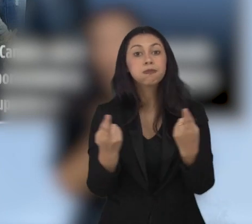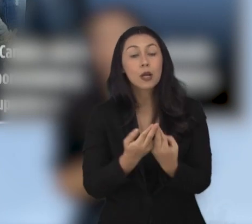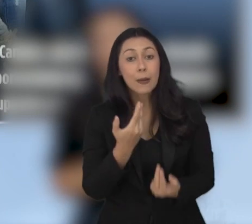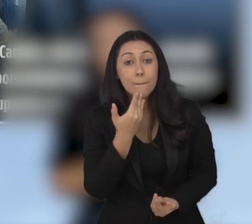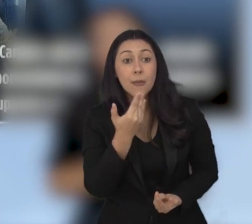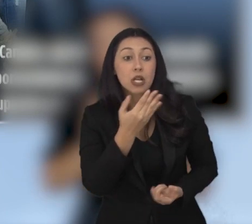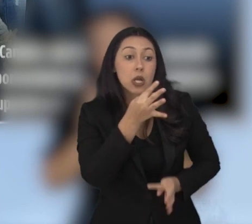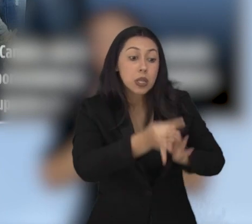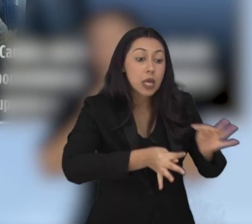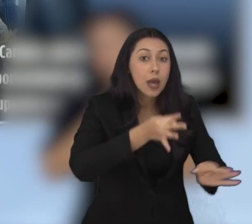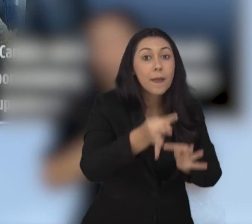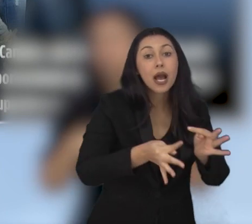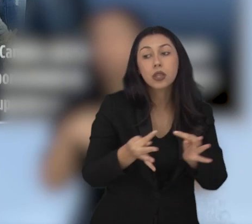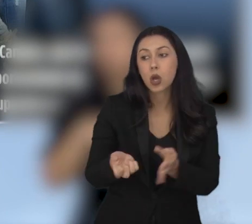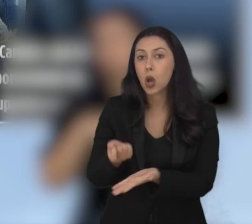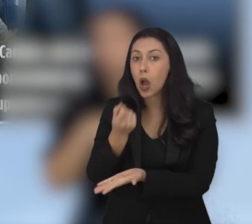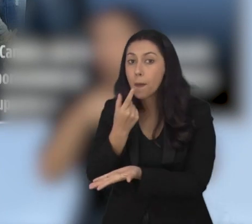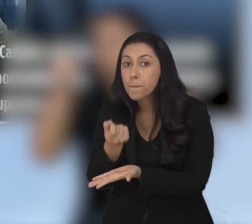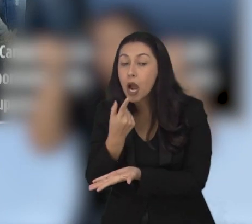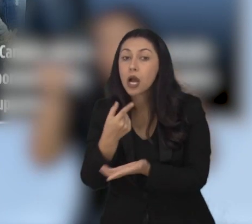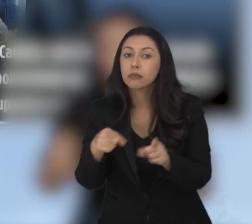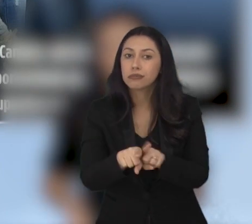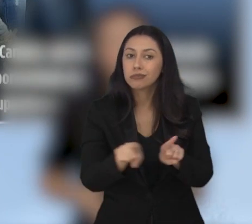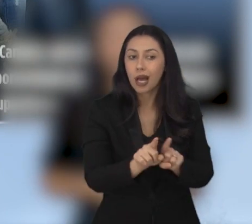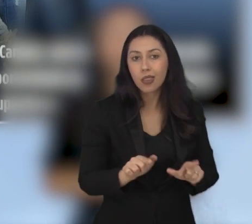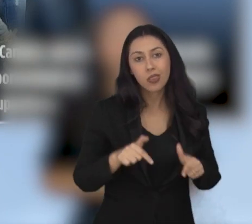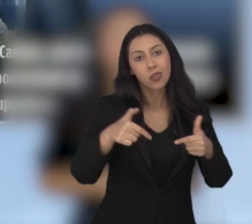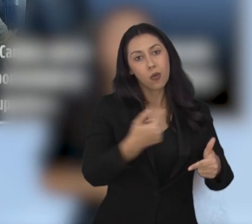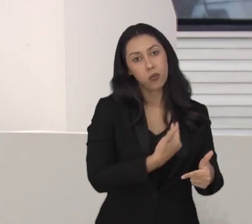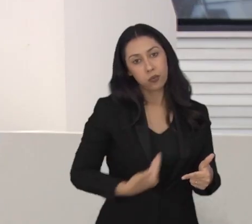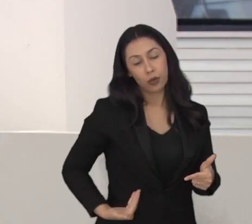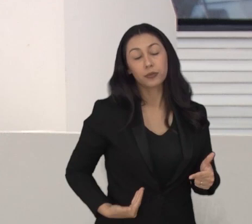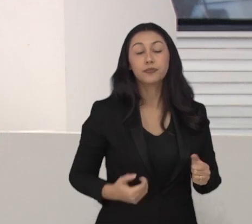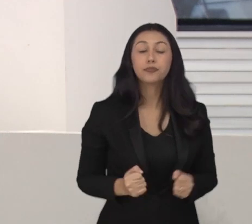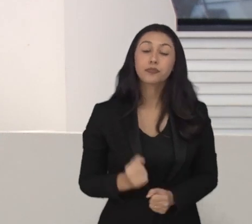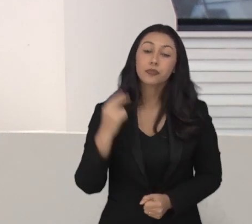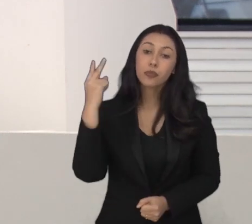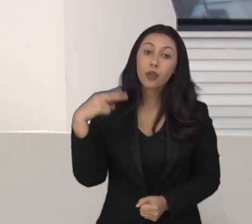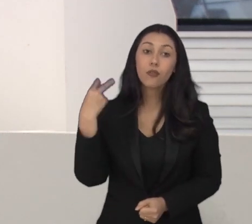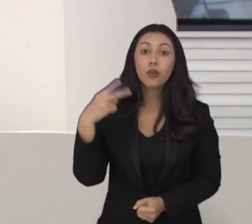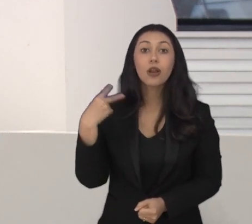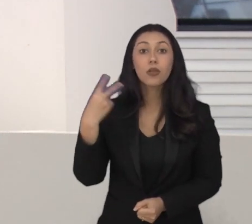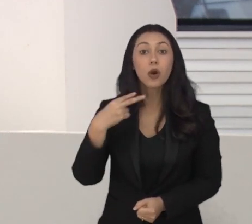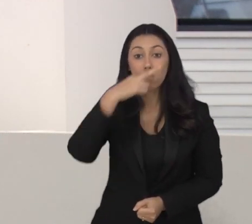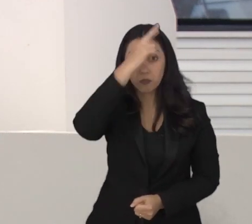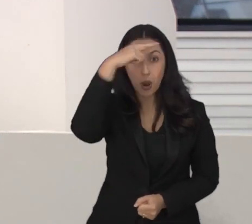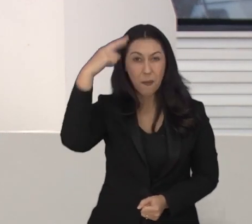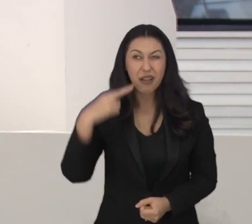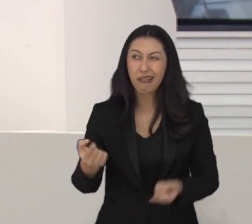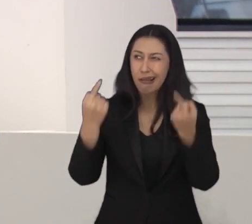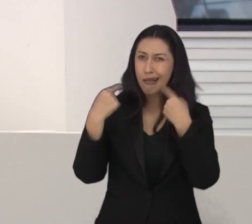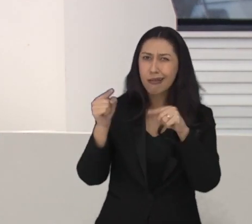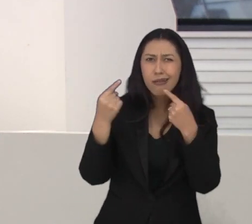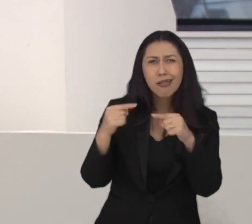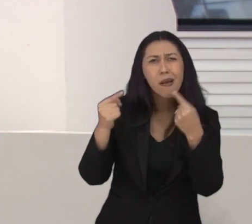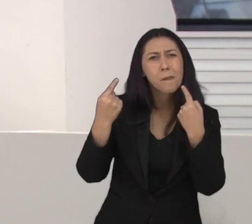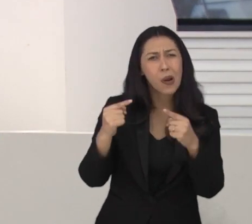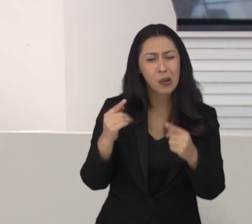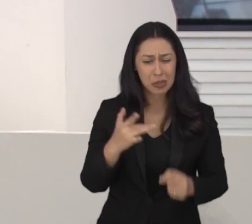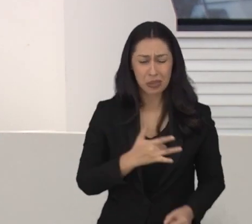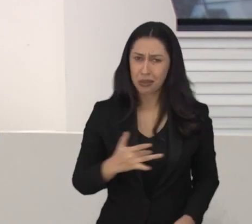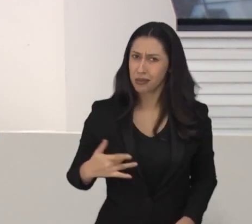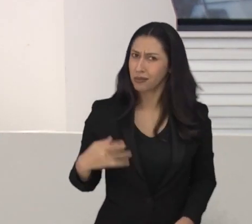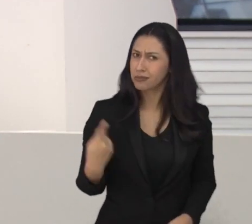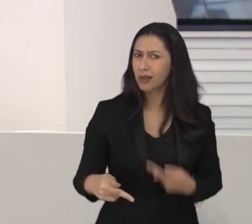solicitaram acesso a tratamento, remédios e políticas públicas. Já o vereador vereador Roberto Chagas criticou a gestão da saúde